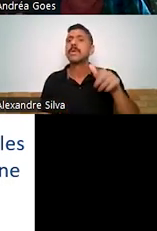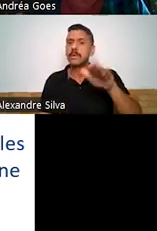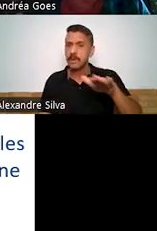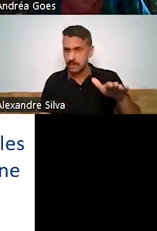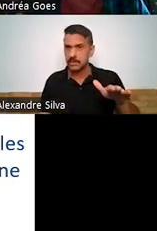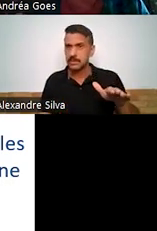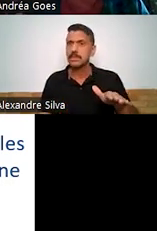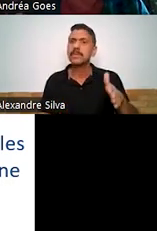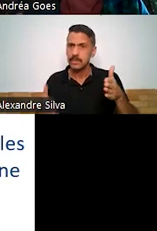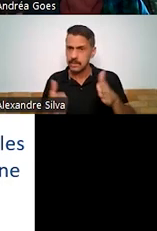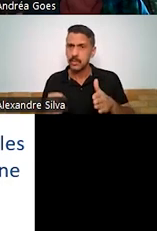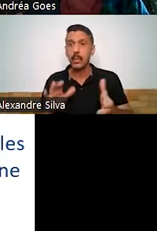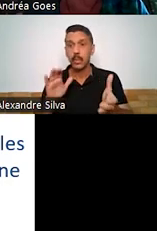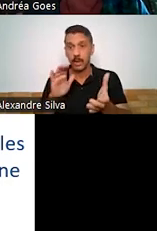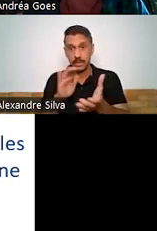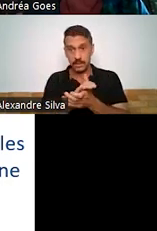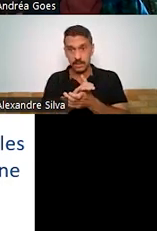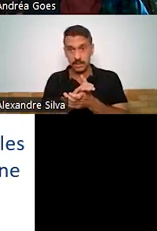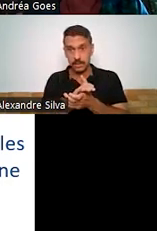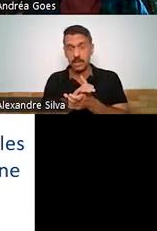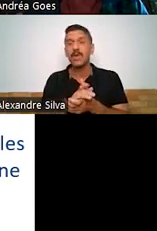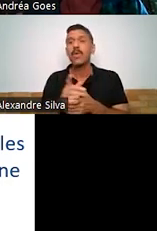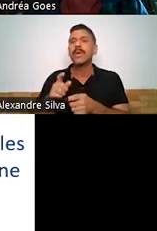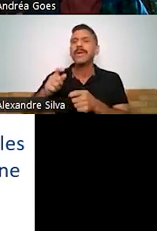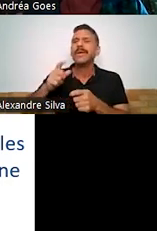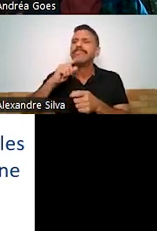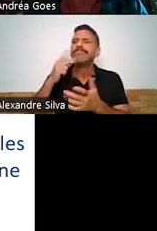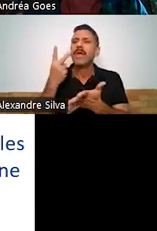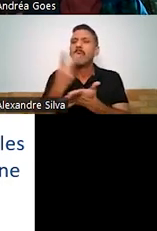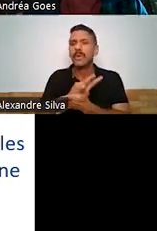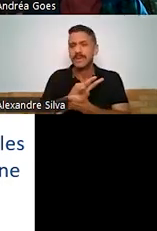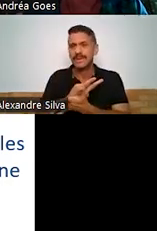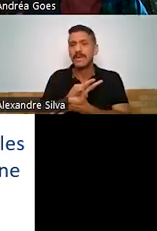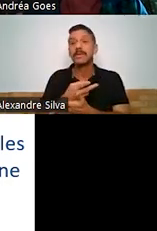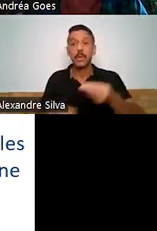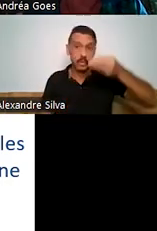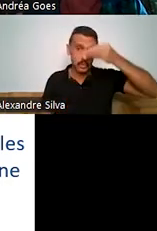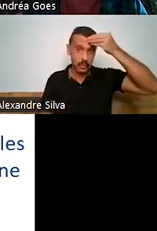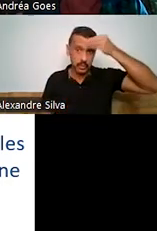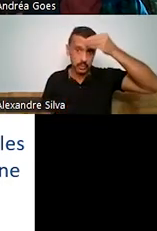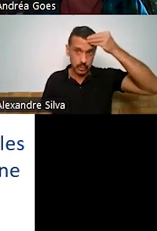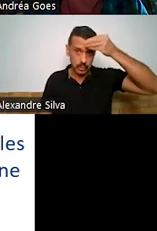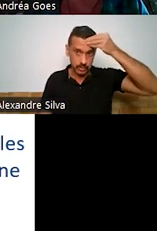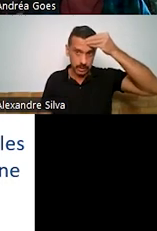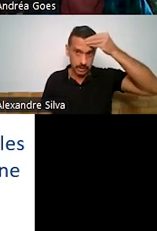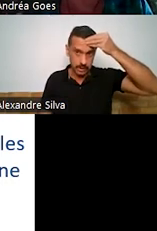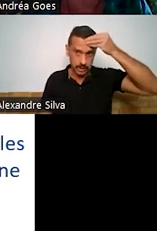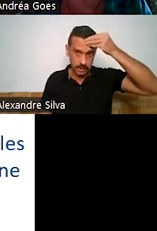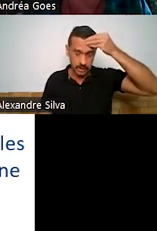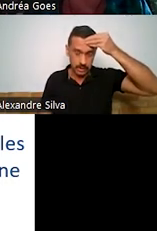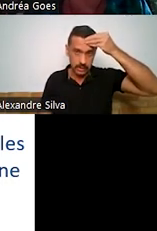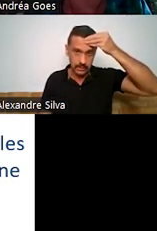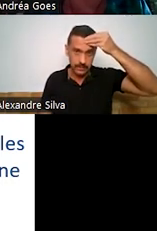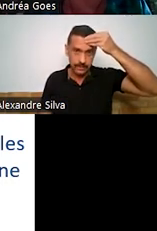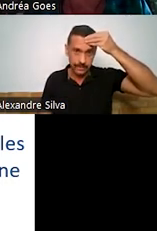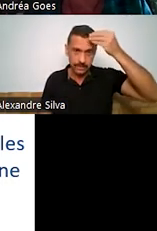nasce fruto de um casamento incesto, onde a gente tem sobrinho. Então, essa criança que nasce aqui, que eu marquei em preto, ela nasceu